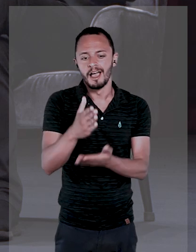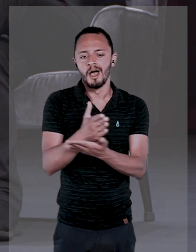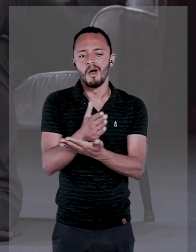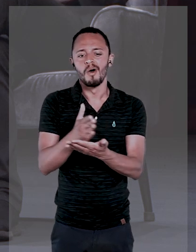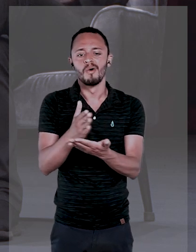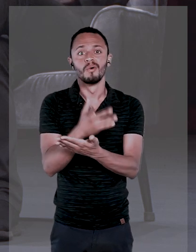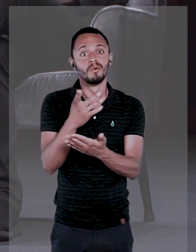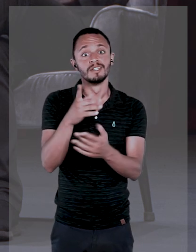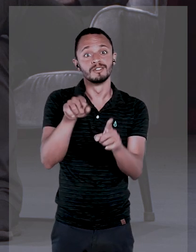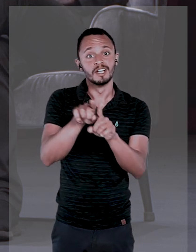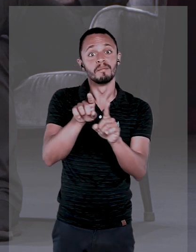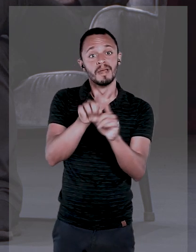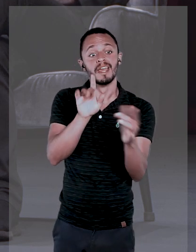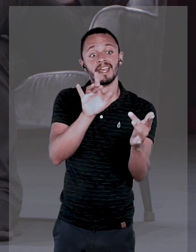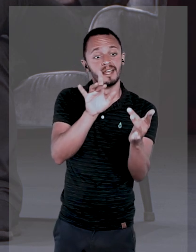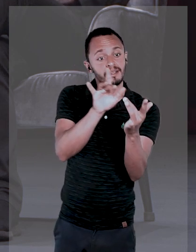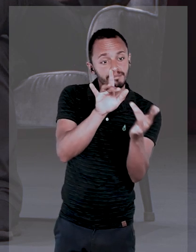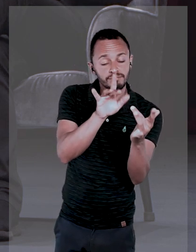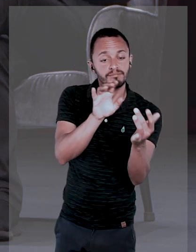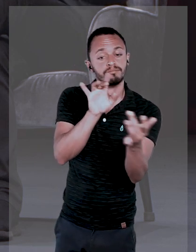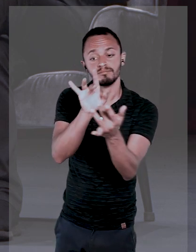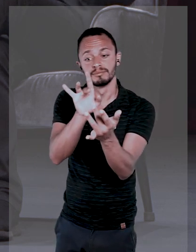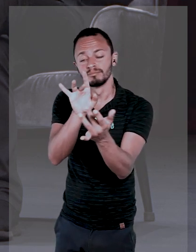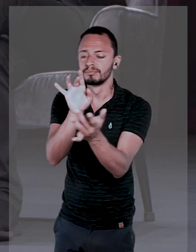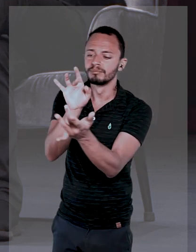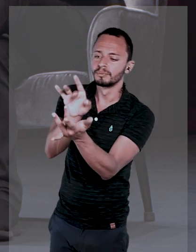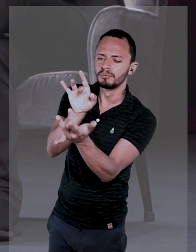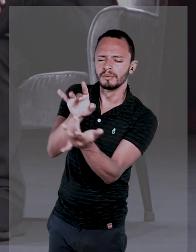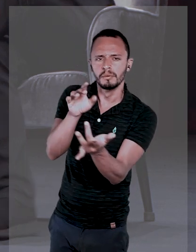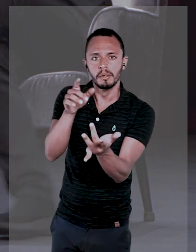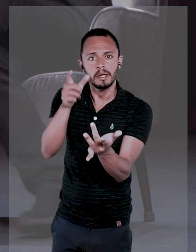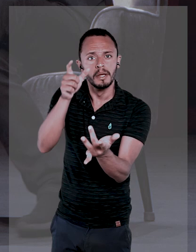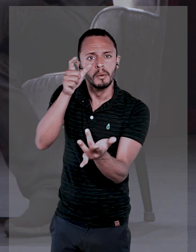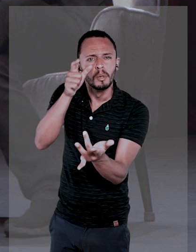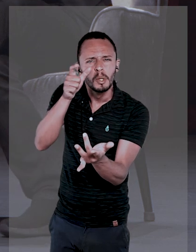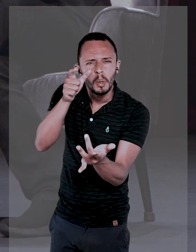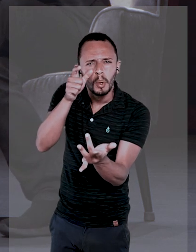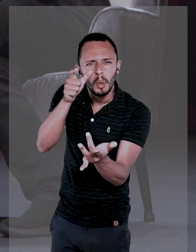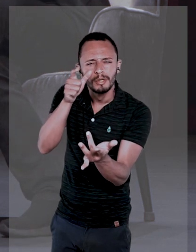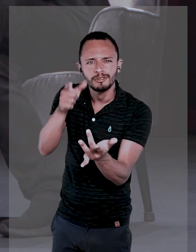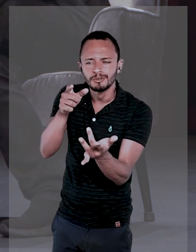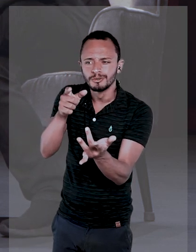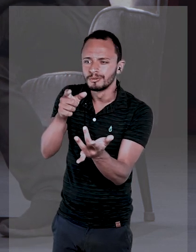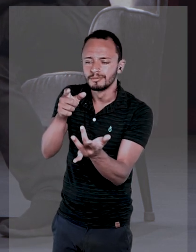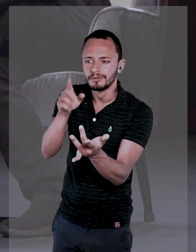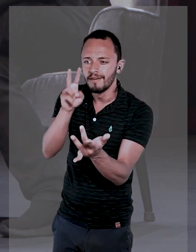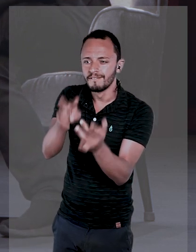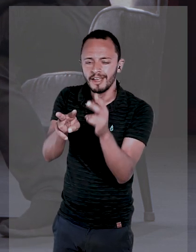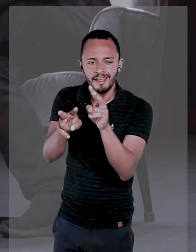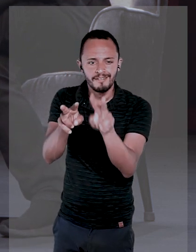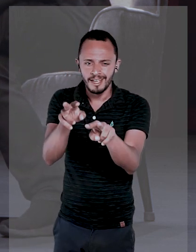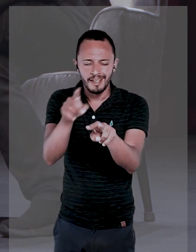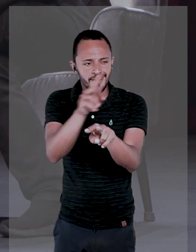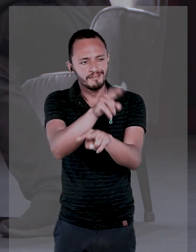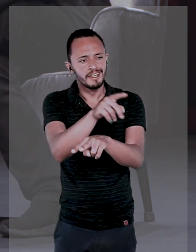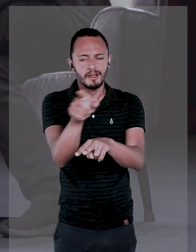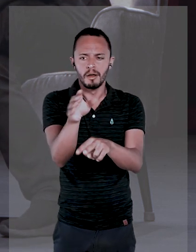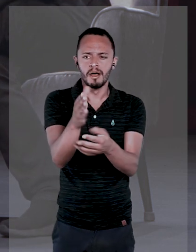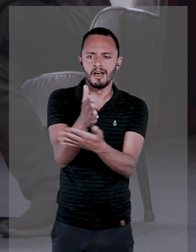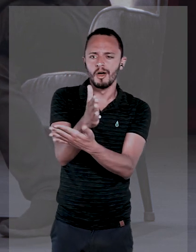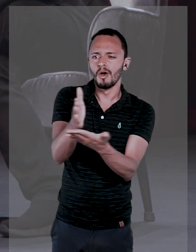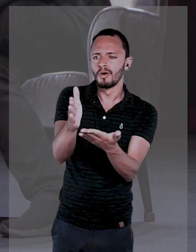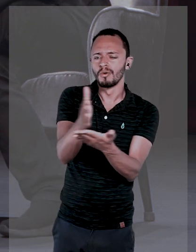também eu vou seguindo, uma ou outra pessoa que até já fez alguma coisa com o meu trabalho e assim, e eu vou seguindo, e é curioso